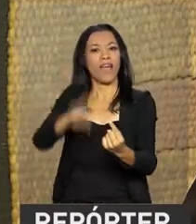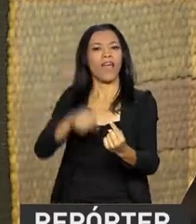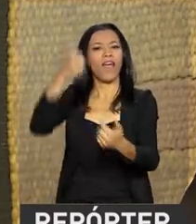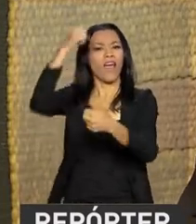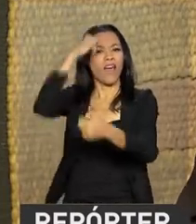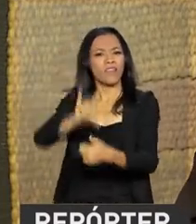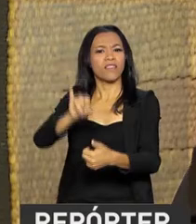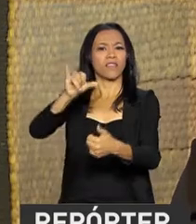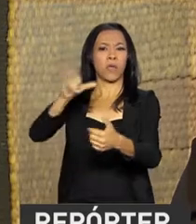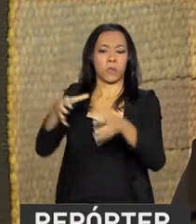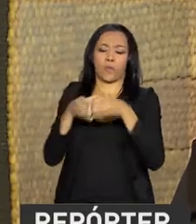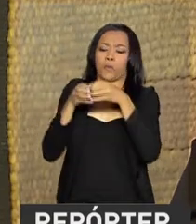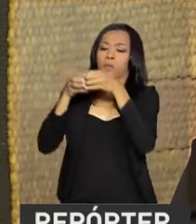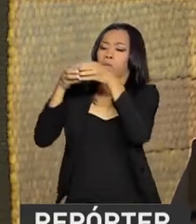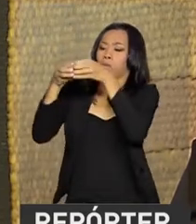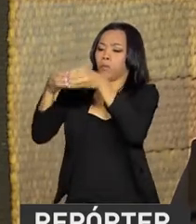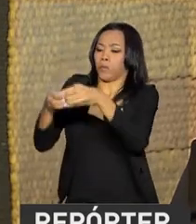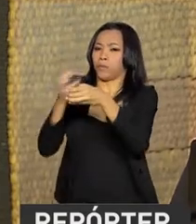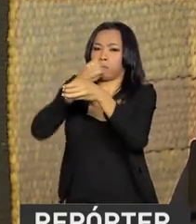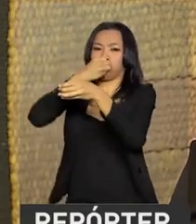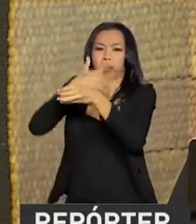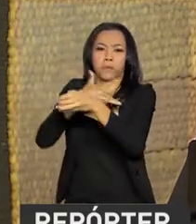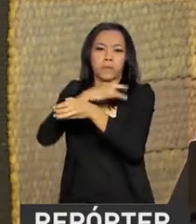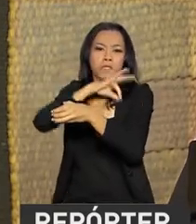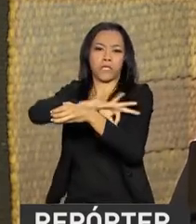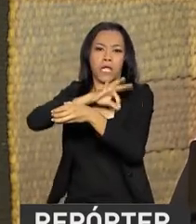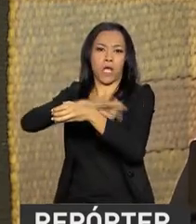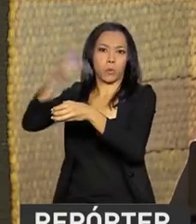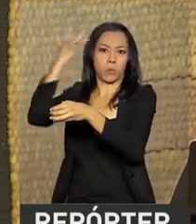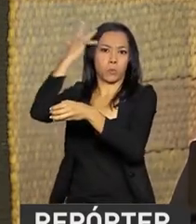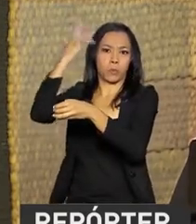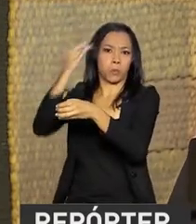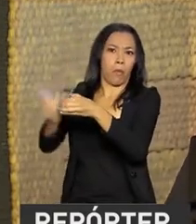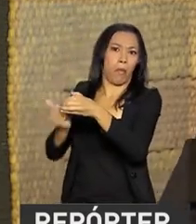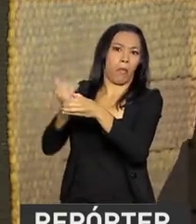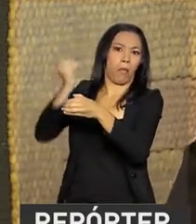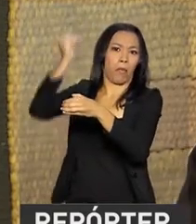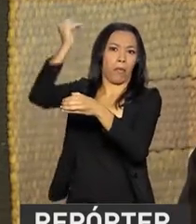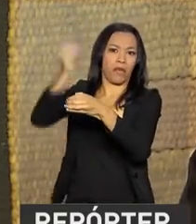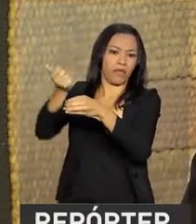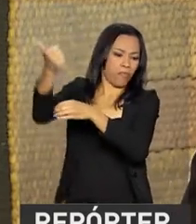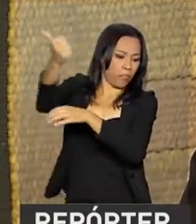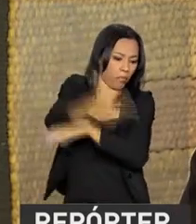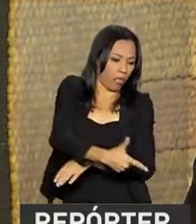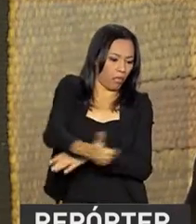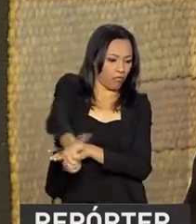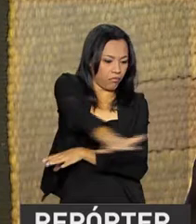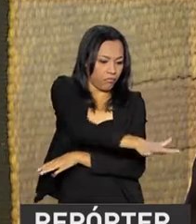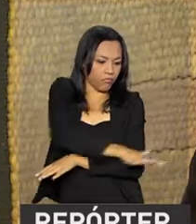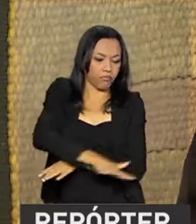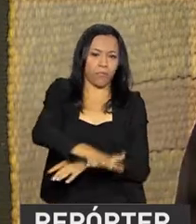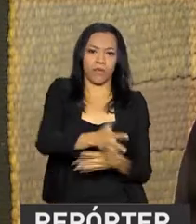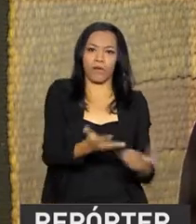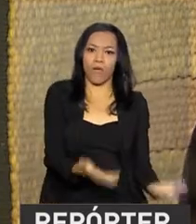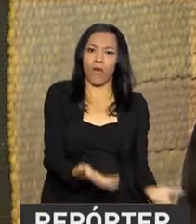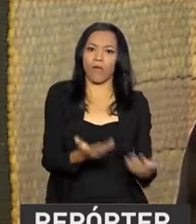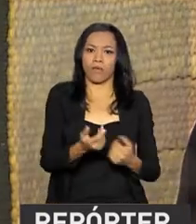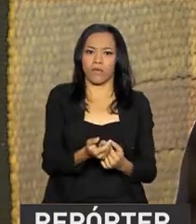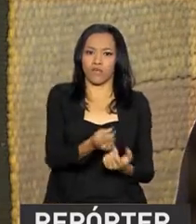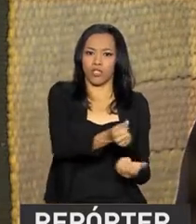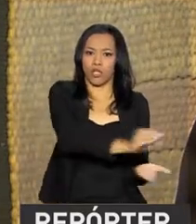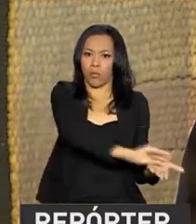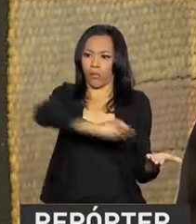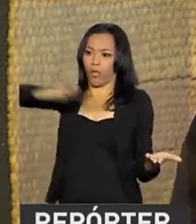privilégios. Hoje, o sistema previdenciário brasileiro transfere renda dos mais pobres para os mais